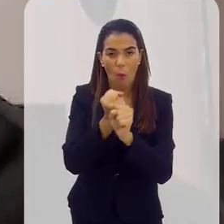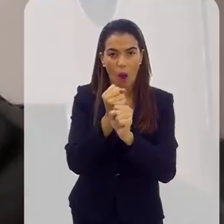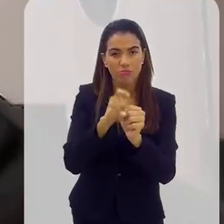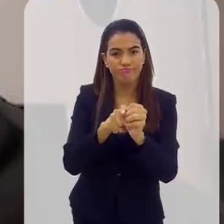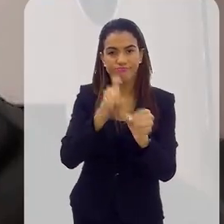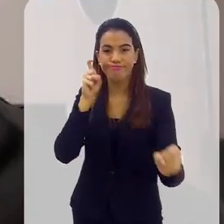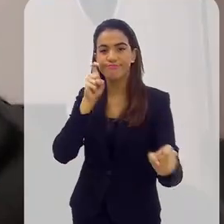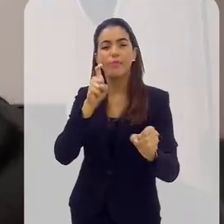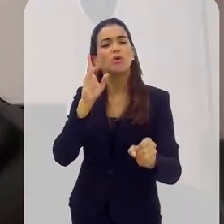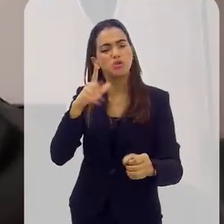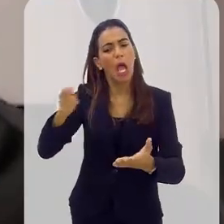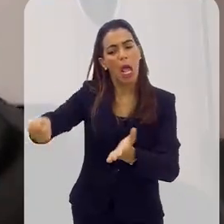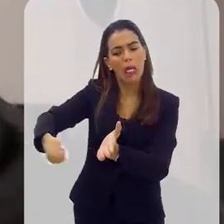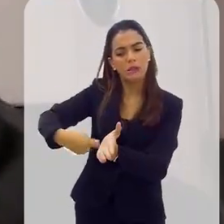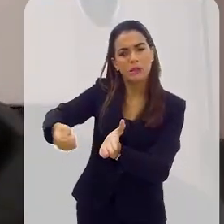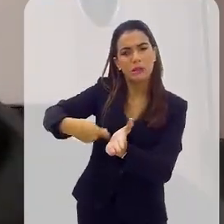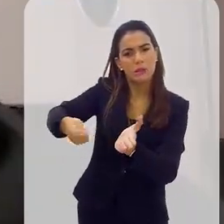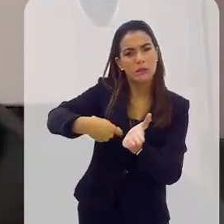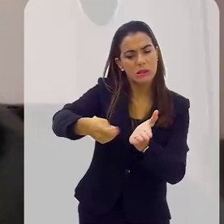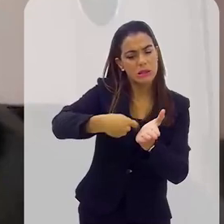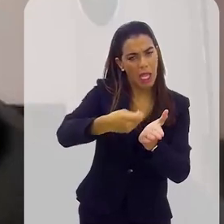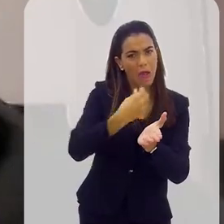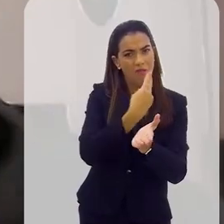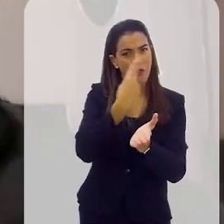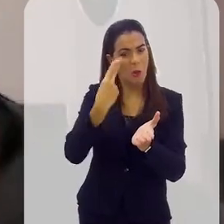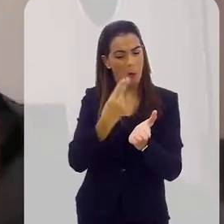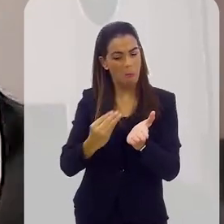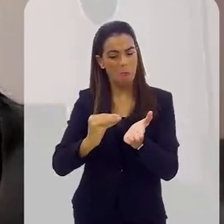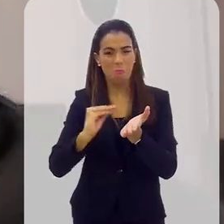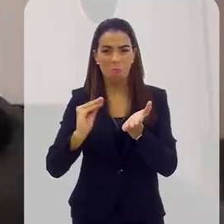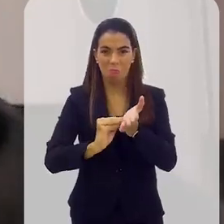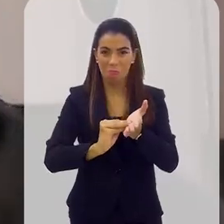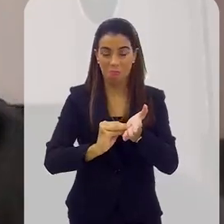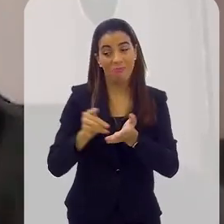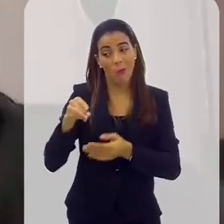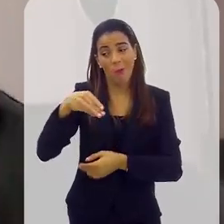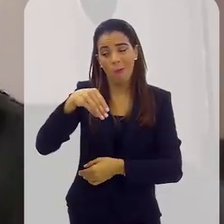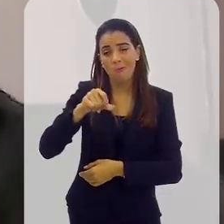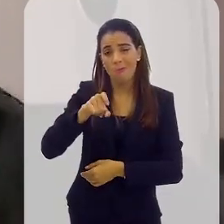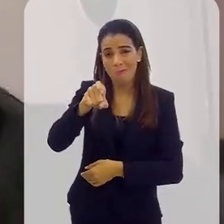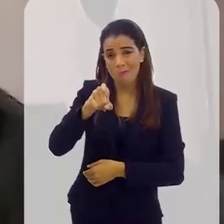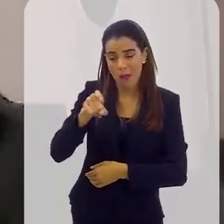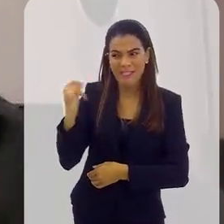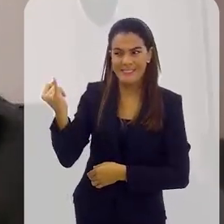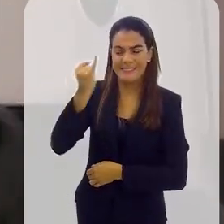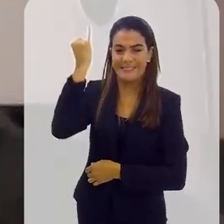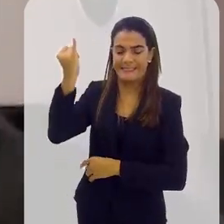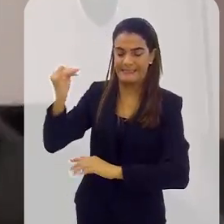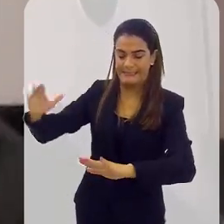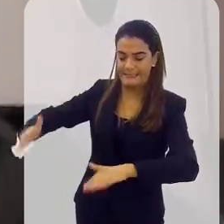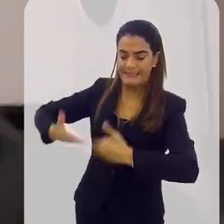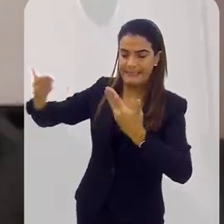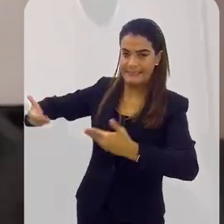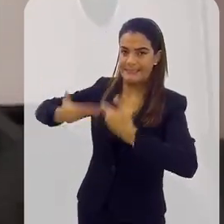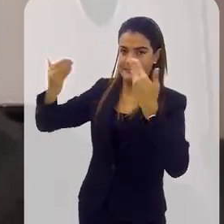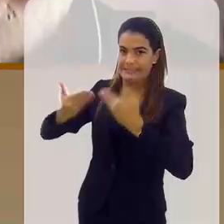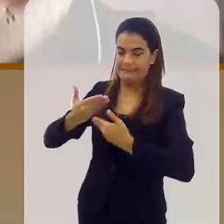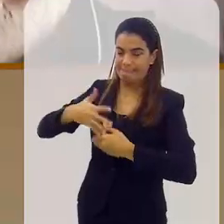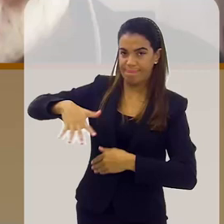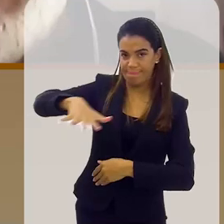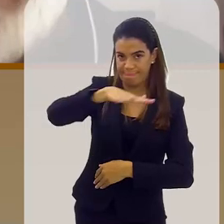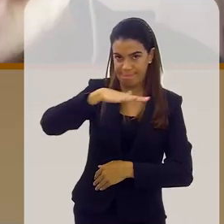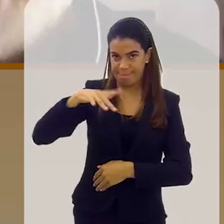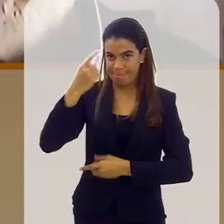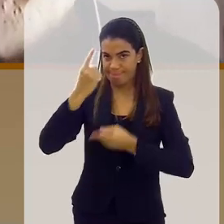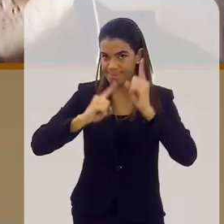desligar da equipe, eu já assinava como Max Lopes e Mauro Quintais. Então, o Max foi fundamental para que eu tivesse essa projeção dentro